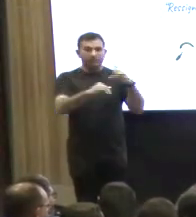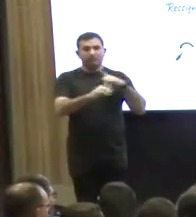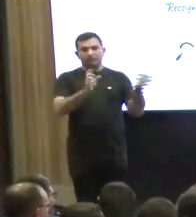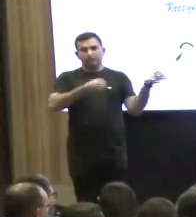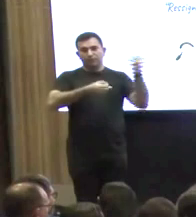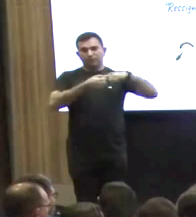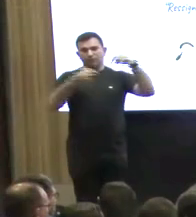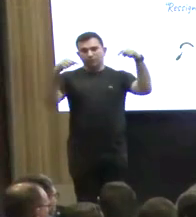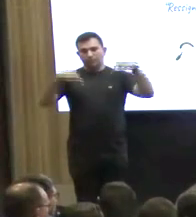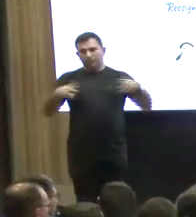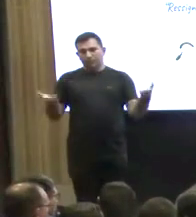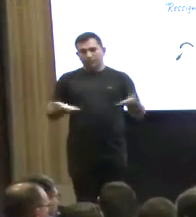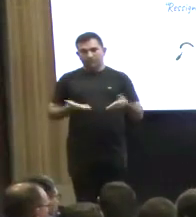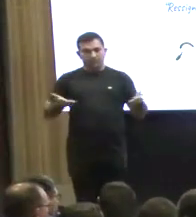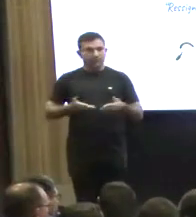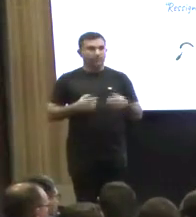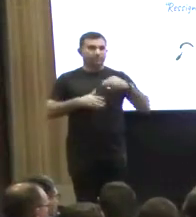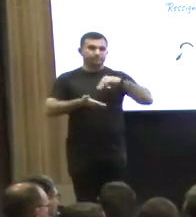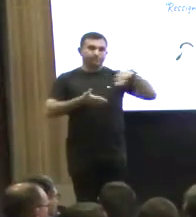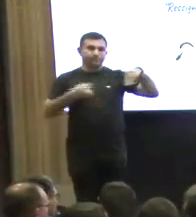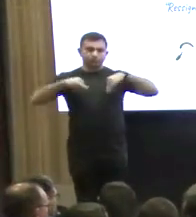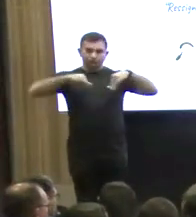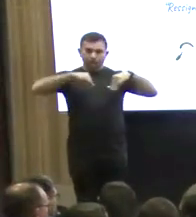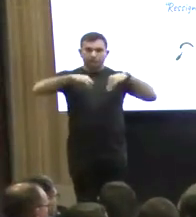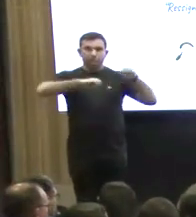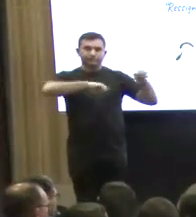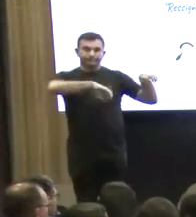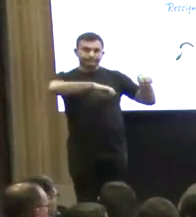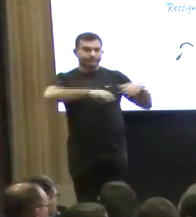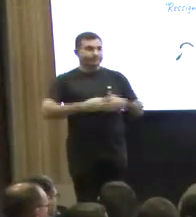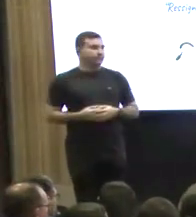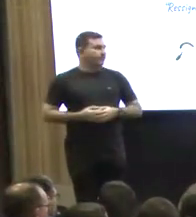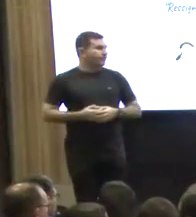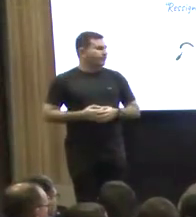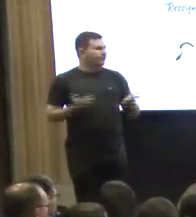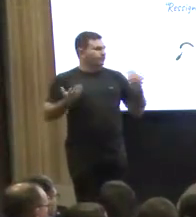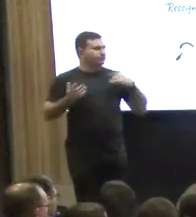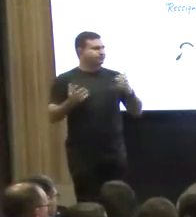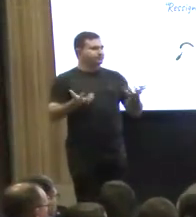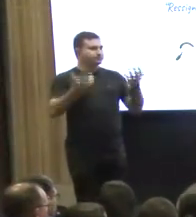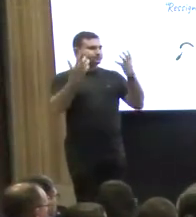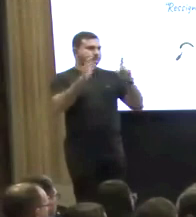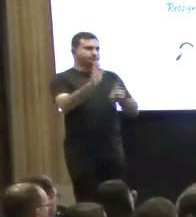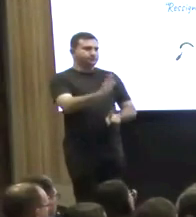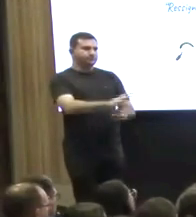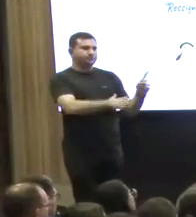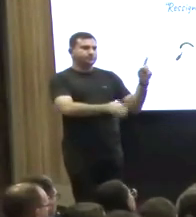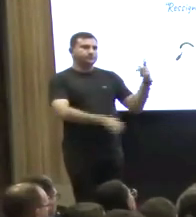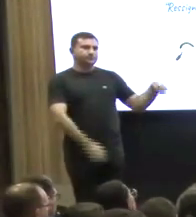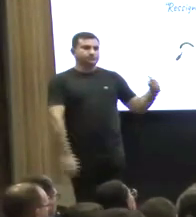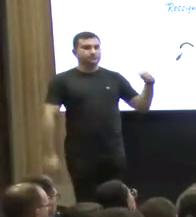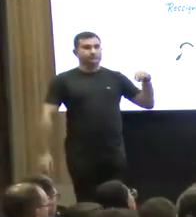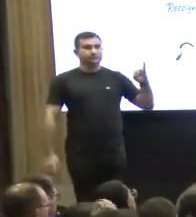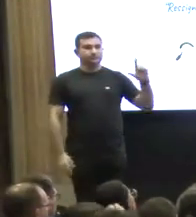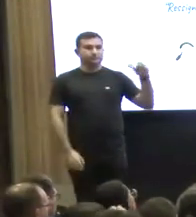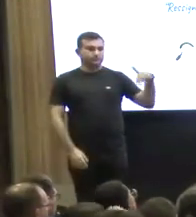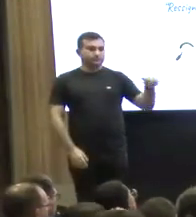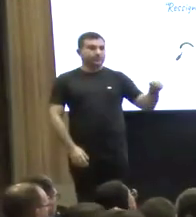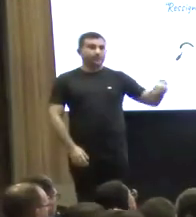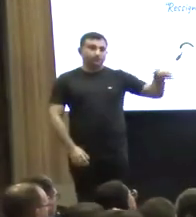da Educação. Nesse sentido, eu já gostaria de iniciar colocando uma questão à professora Nilma. A gente escuta